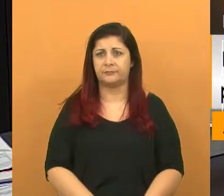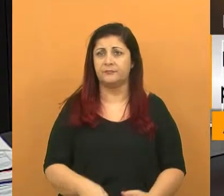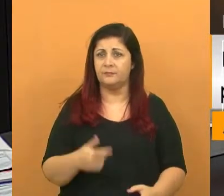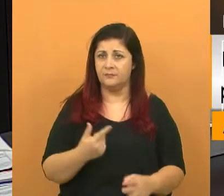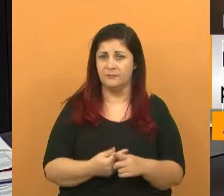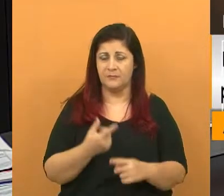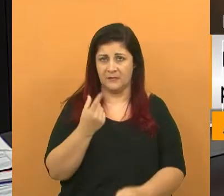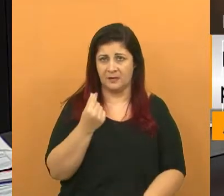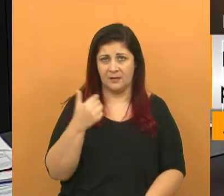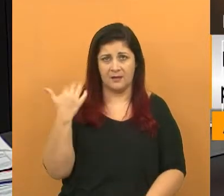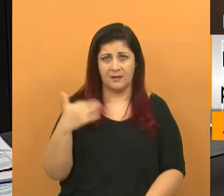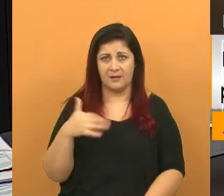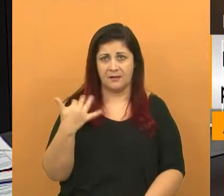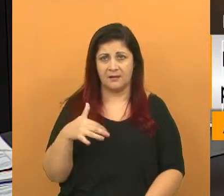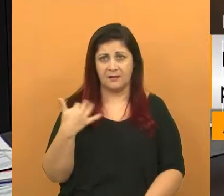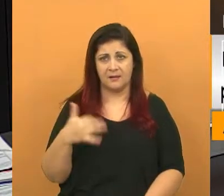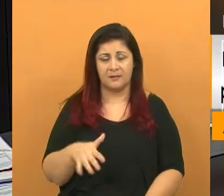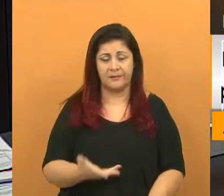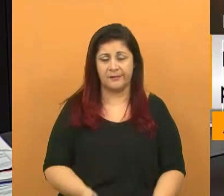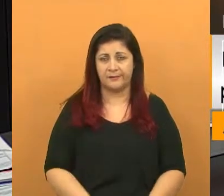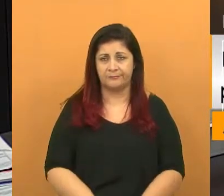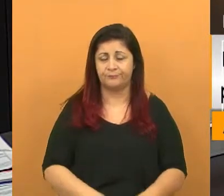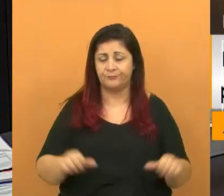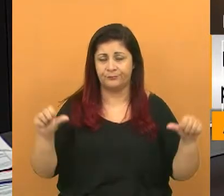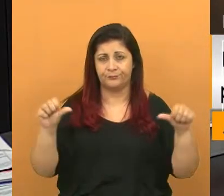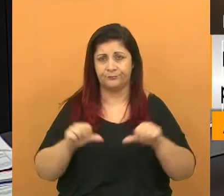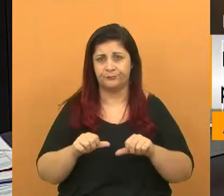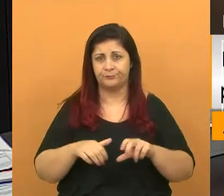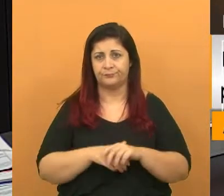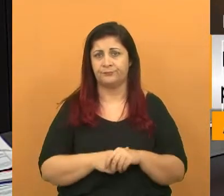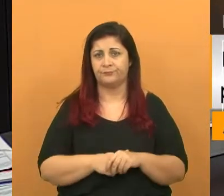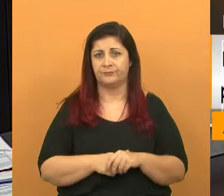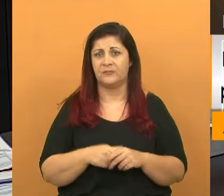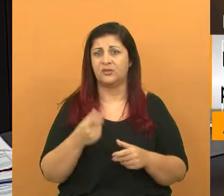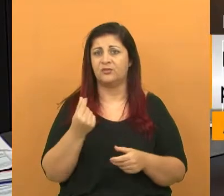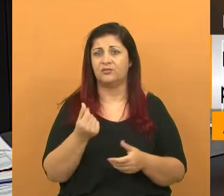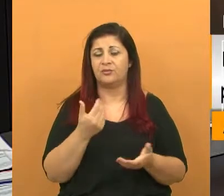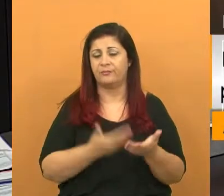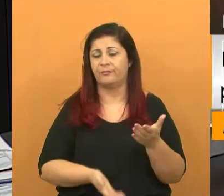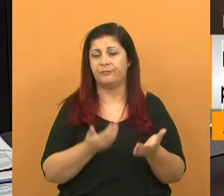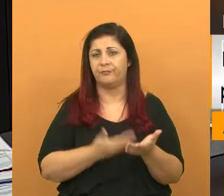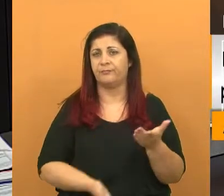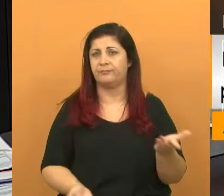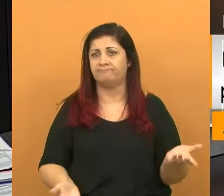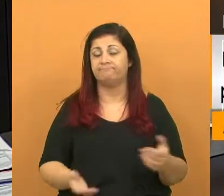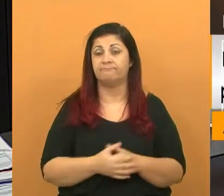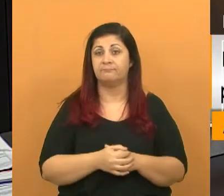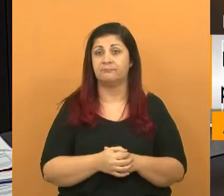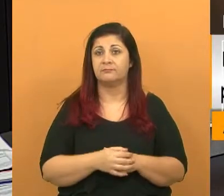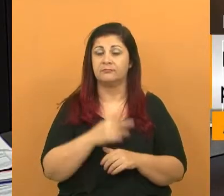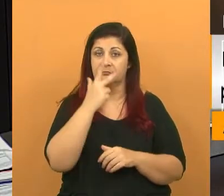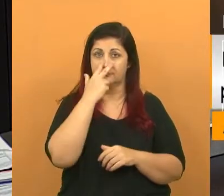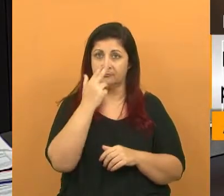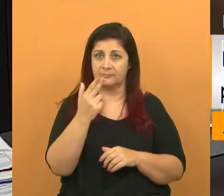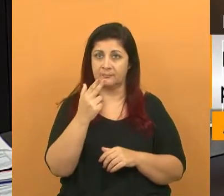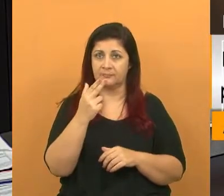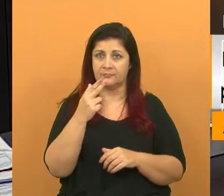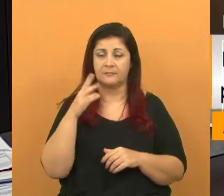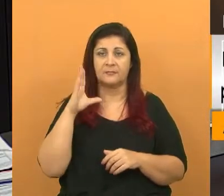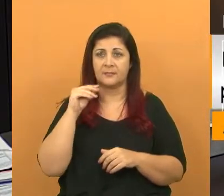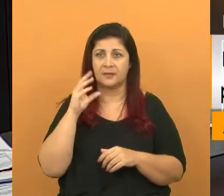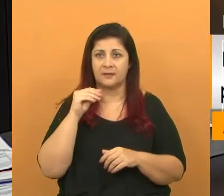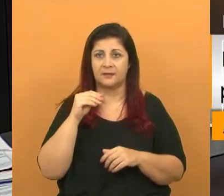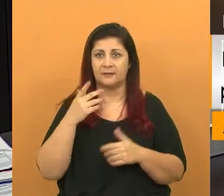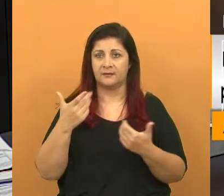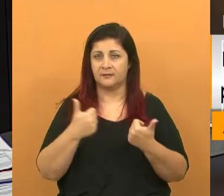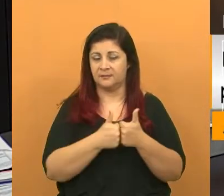no final das contas, você tem um serviço de uma qualidade pior com um custo maior daquilo que lá que você tem que pedir. Está aparecendo a nossa Secretaria de